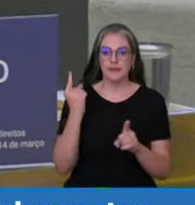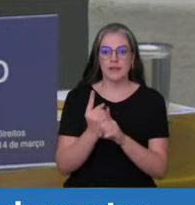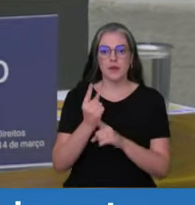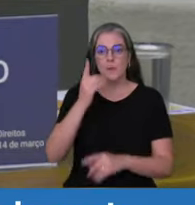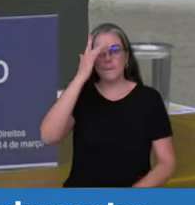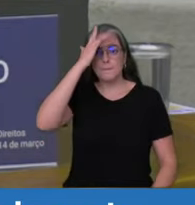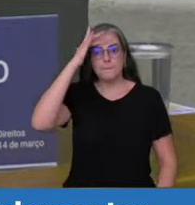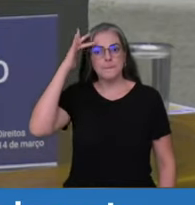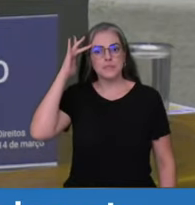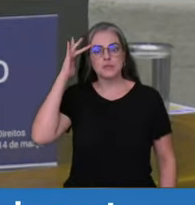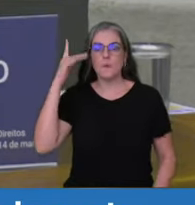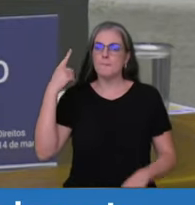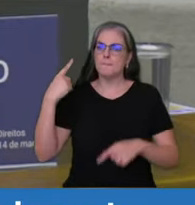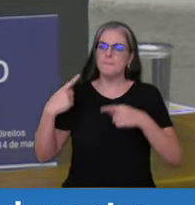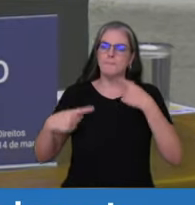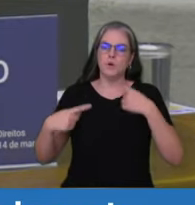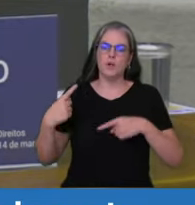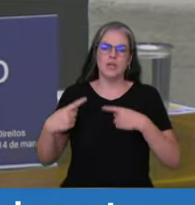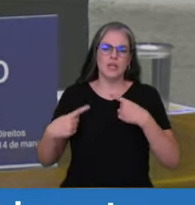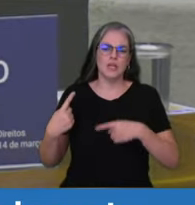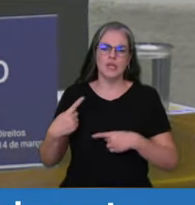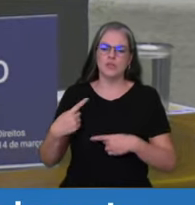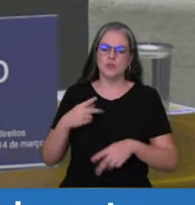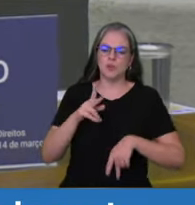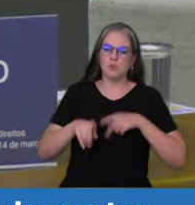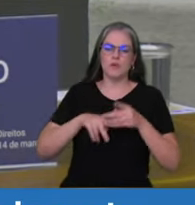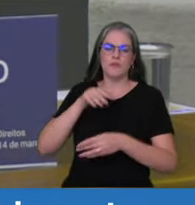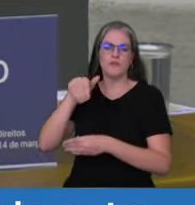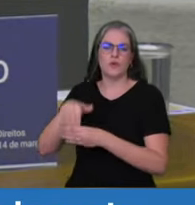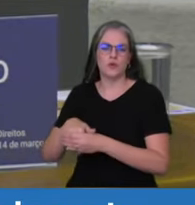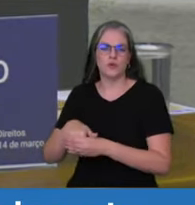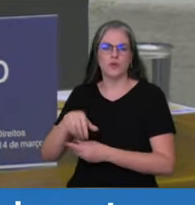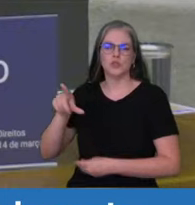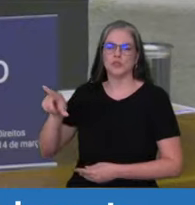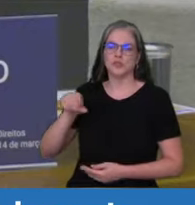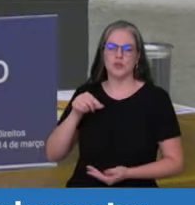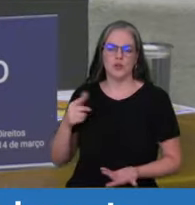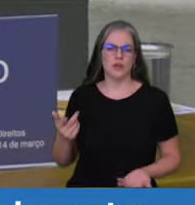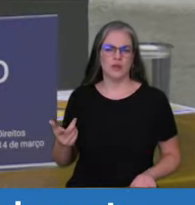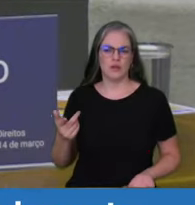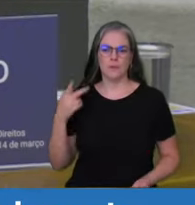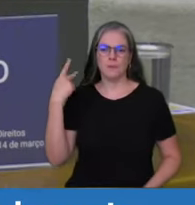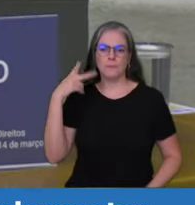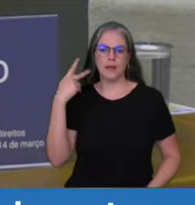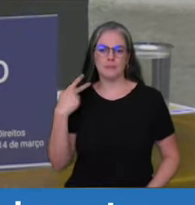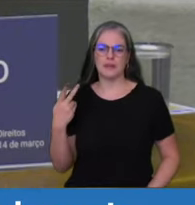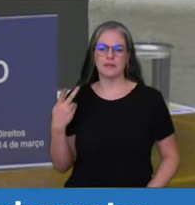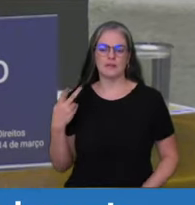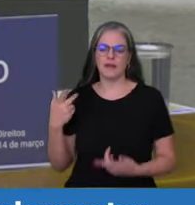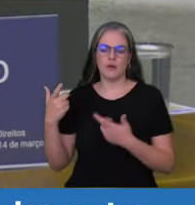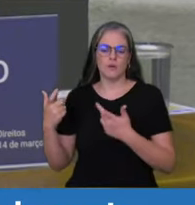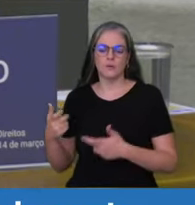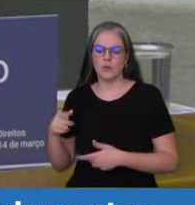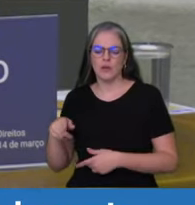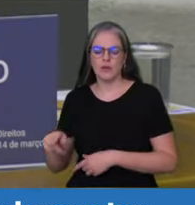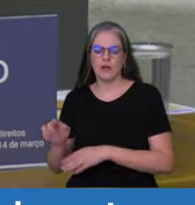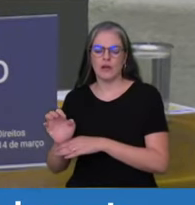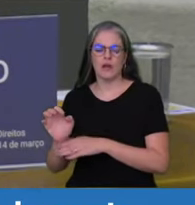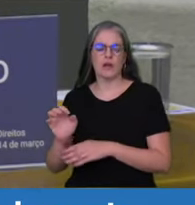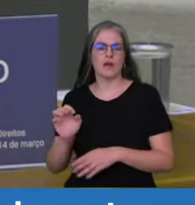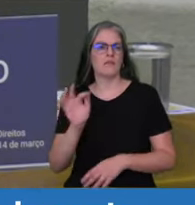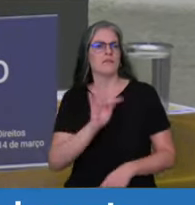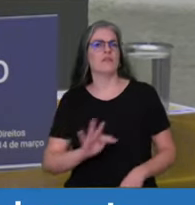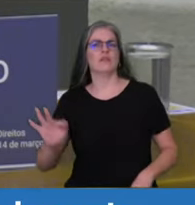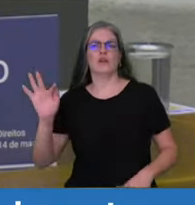né? Parlamentares federais e locais, estaduais, mas traz também